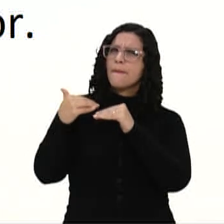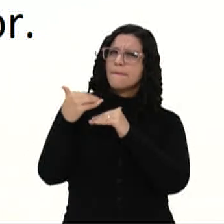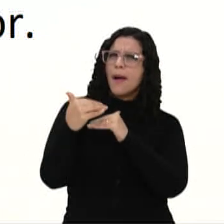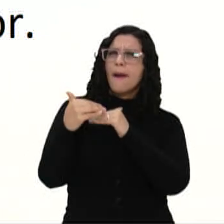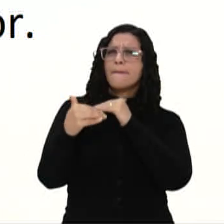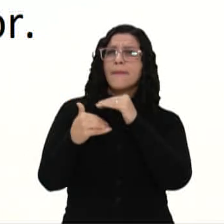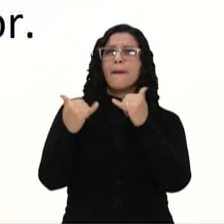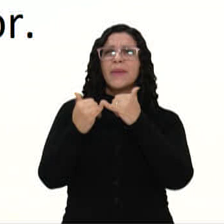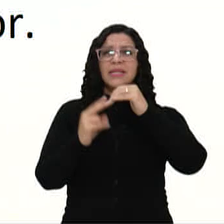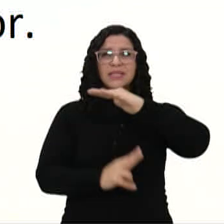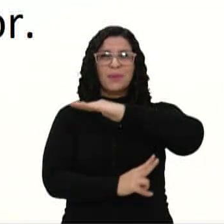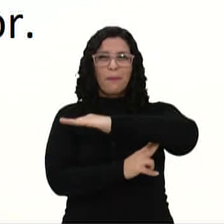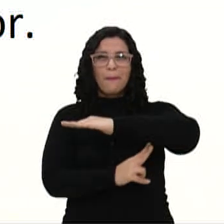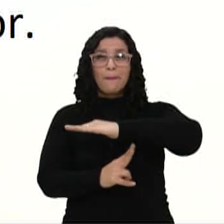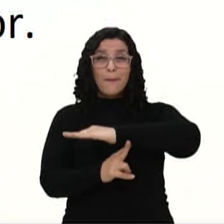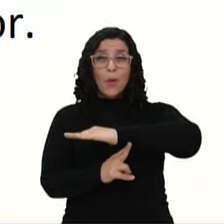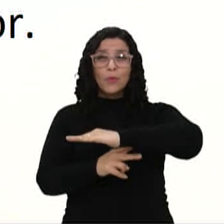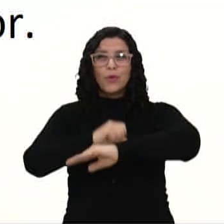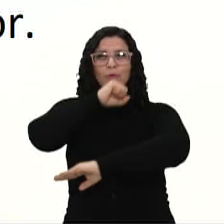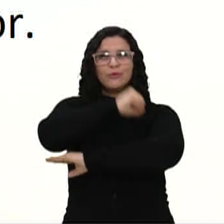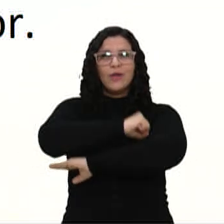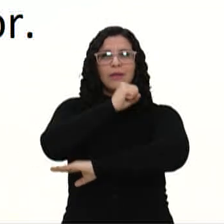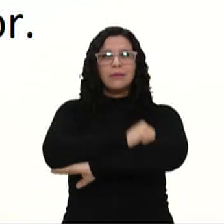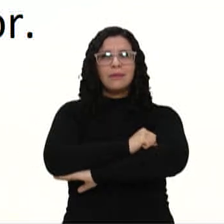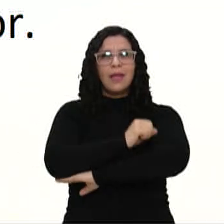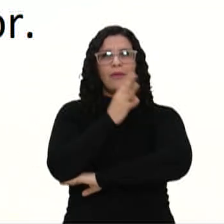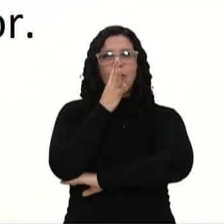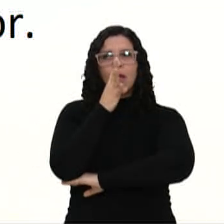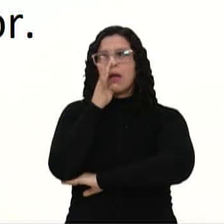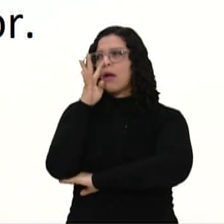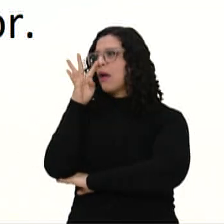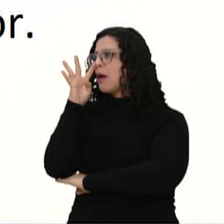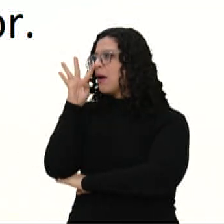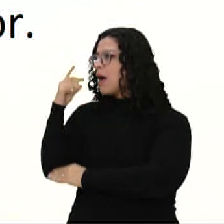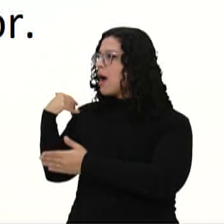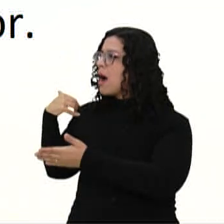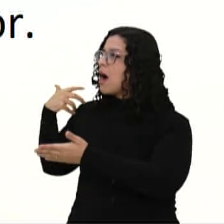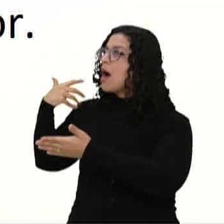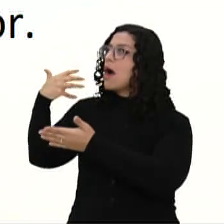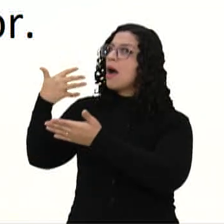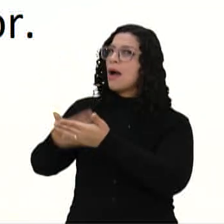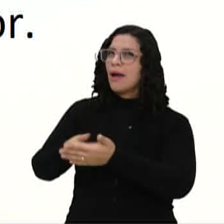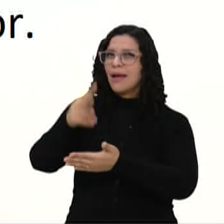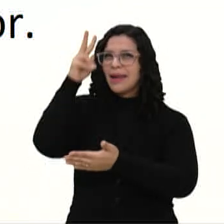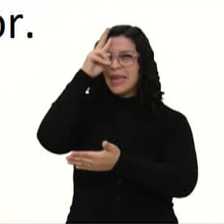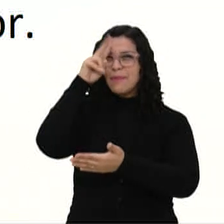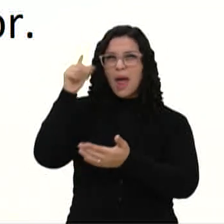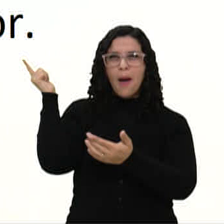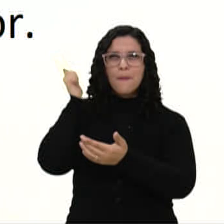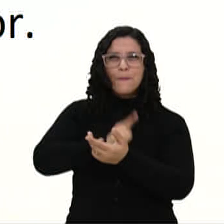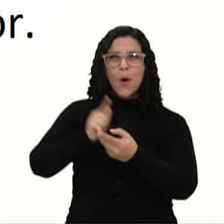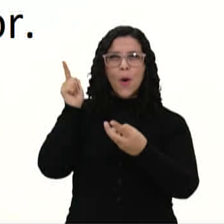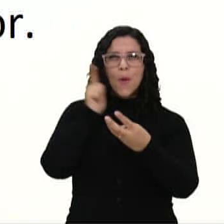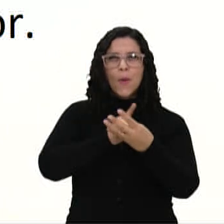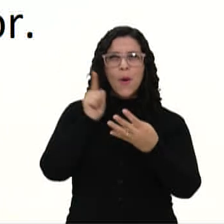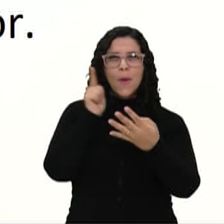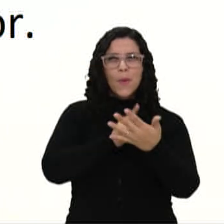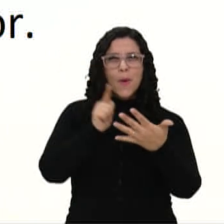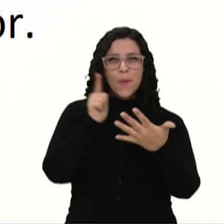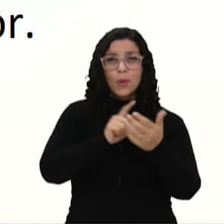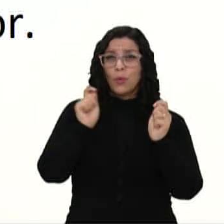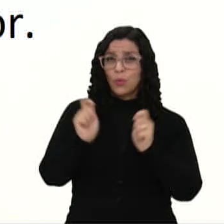ponte e uma janela, para que possas olhar para trás e relembrar-te do que superaste. Acredita em